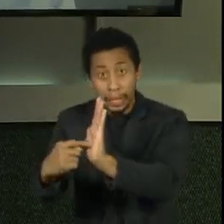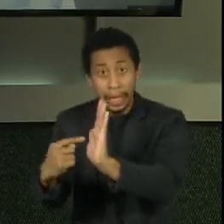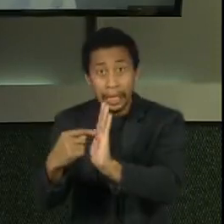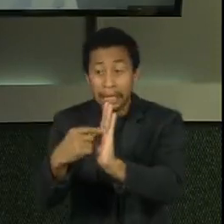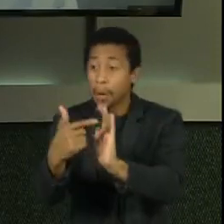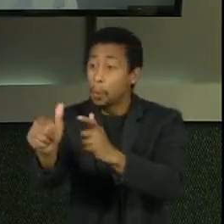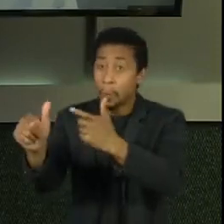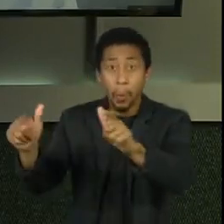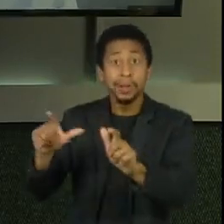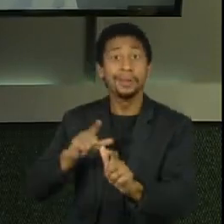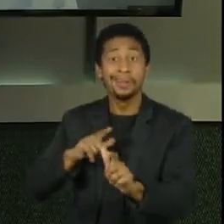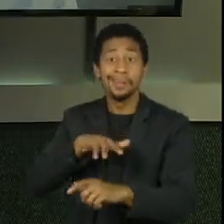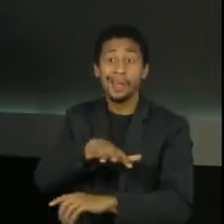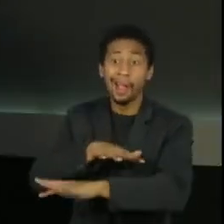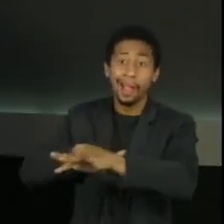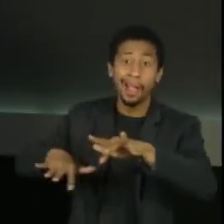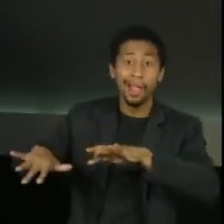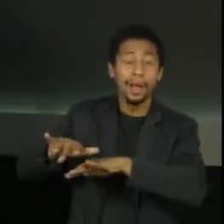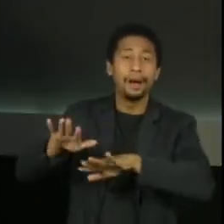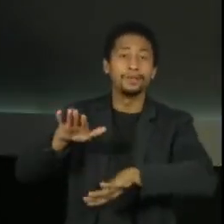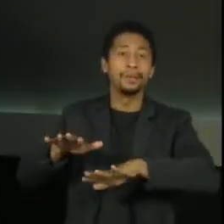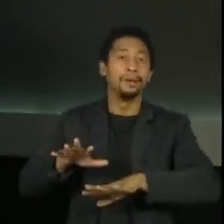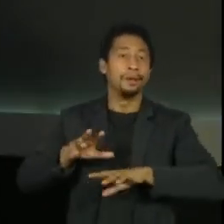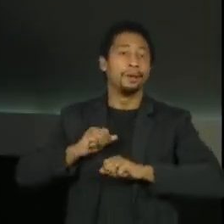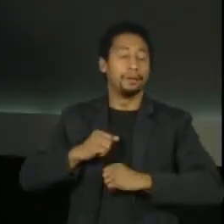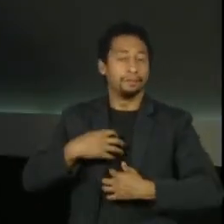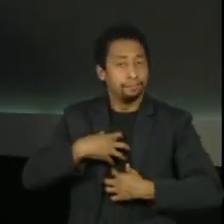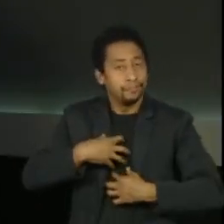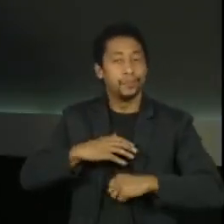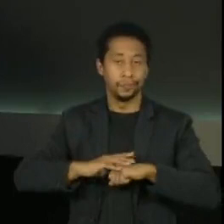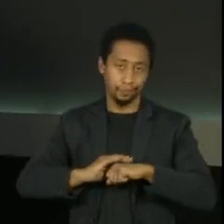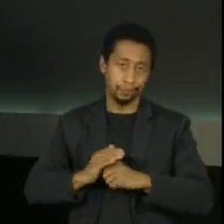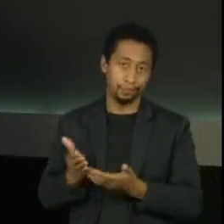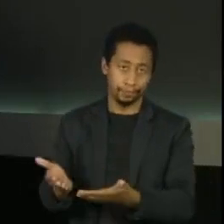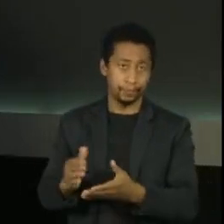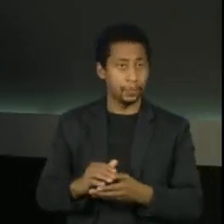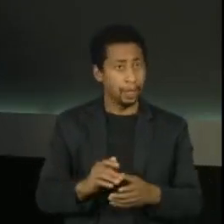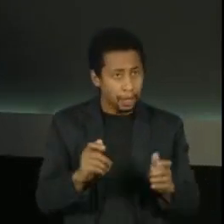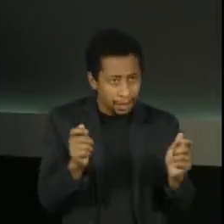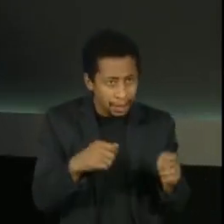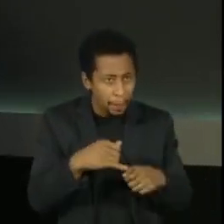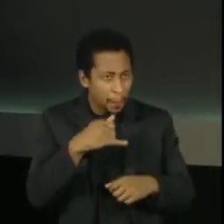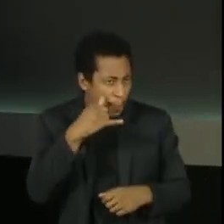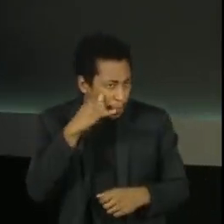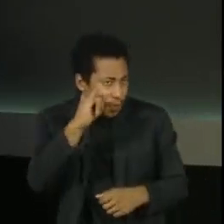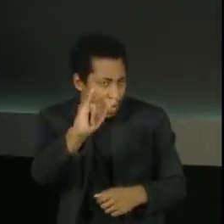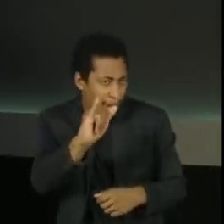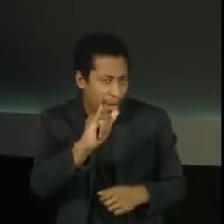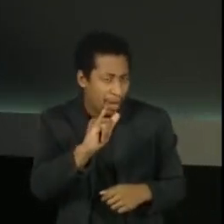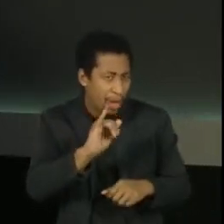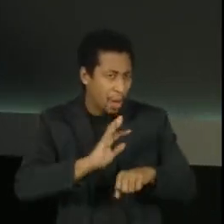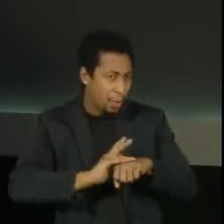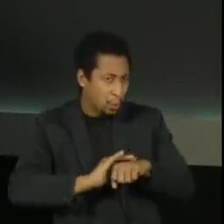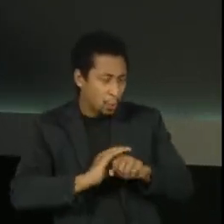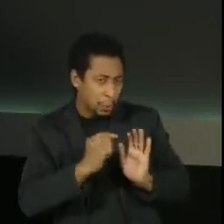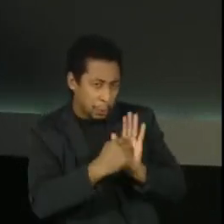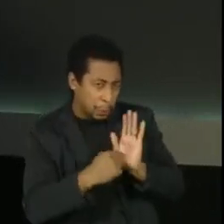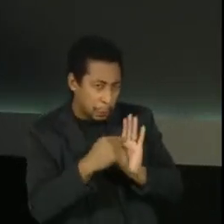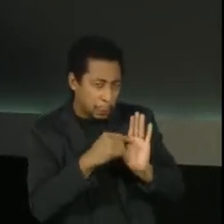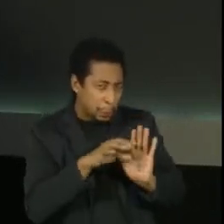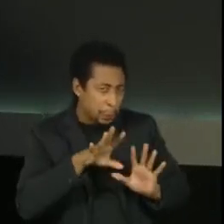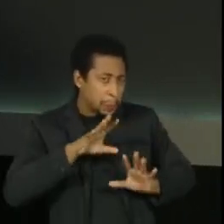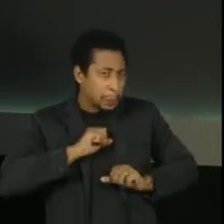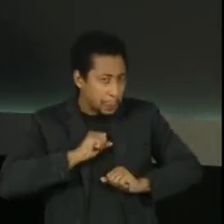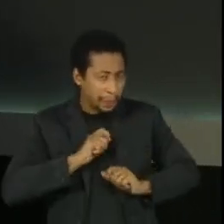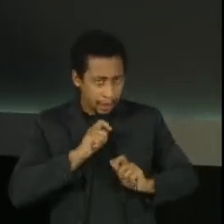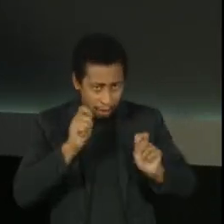acabam causando infecções. Há uma possibilidade de se proteger dessas bactérias? A gente está falando